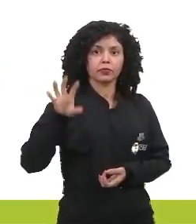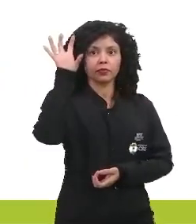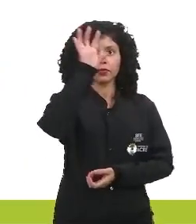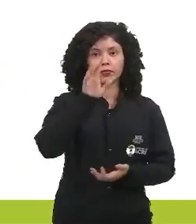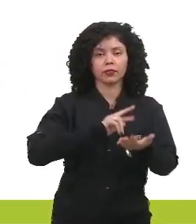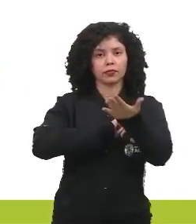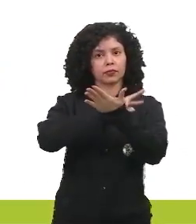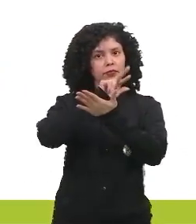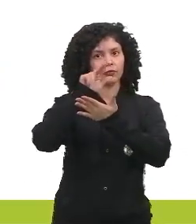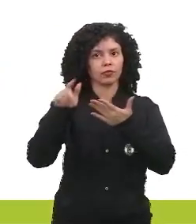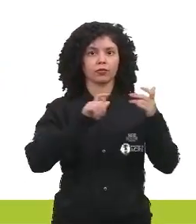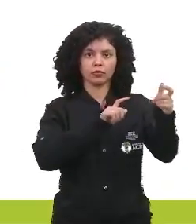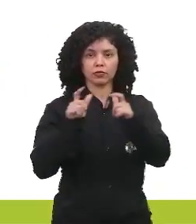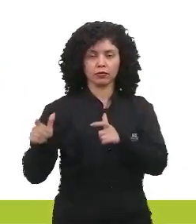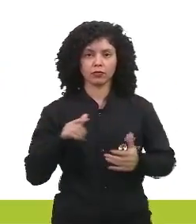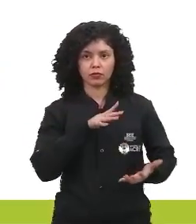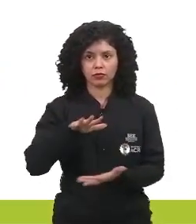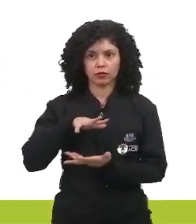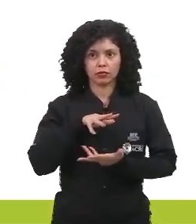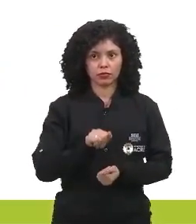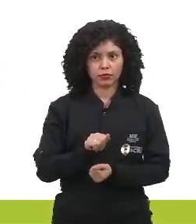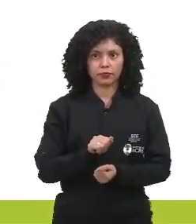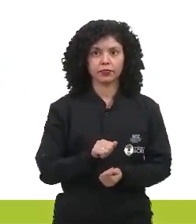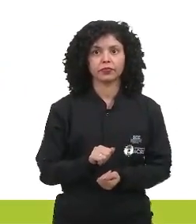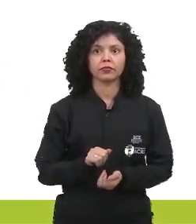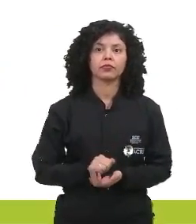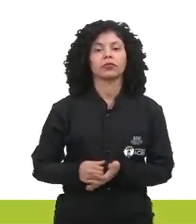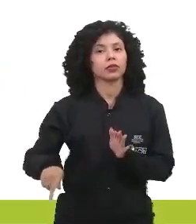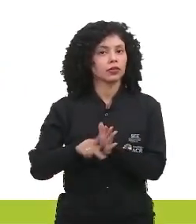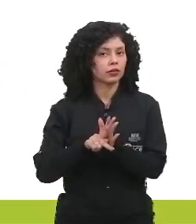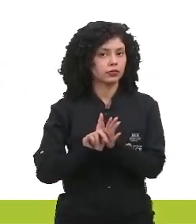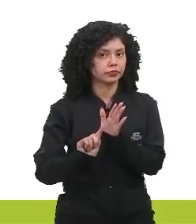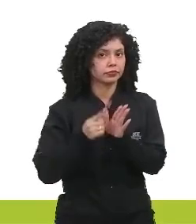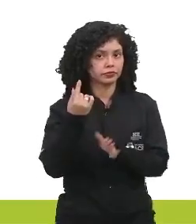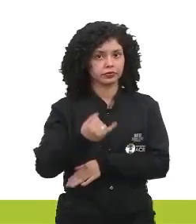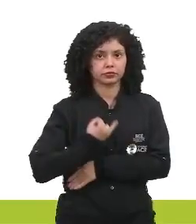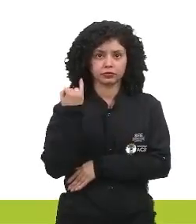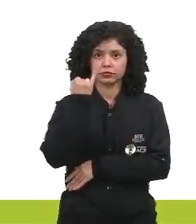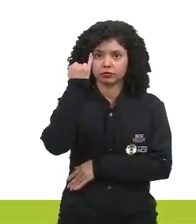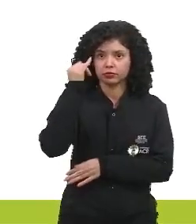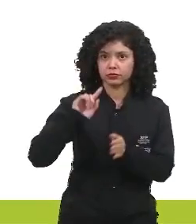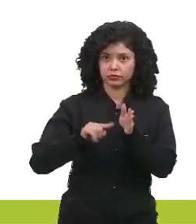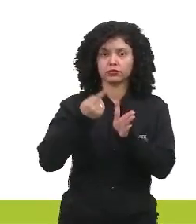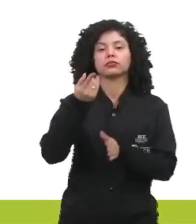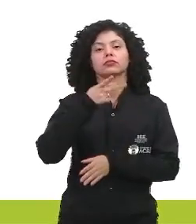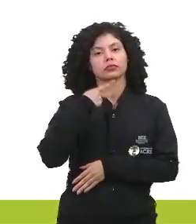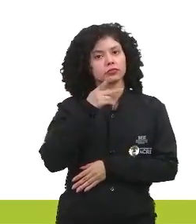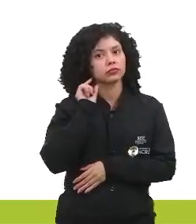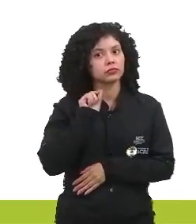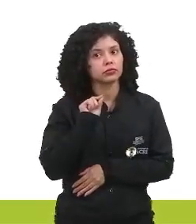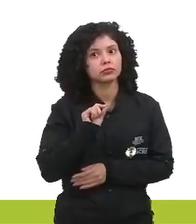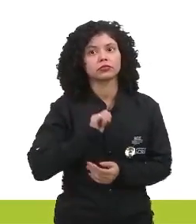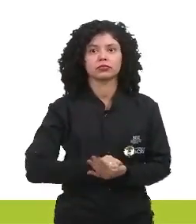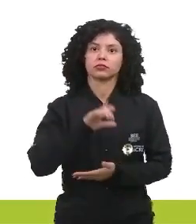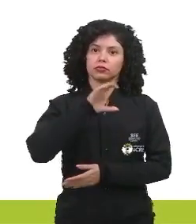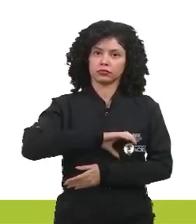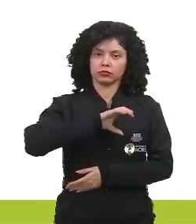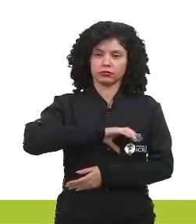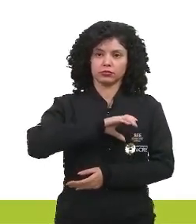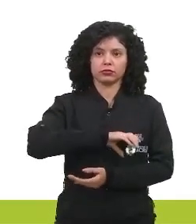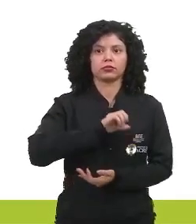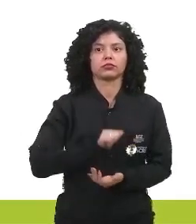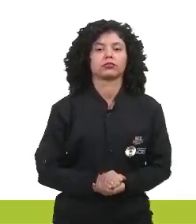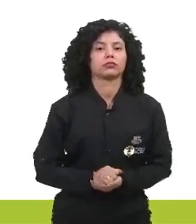existem diversos lugares no mundo que a língua matriz, a língua mais importante, a primeira língua falada, é a língua